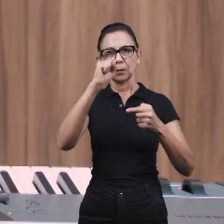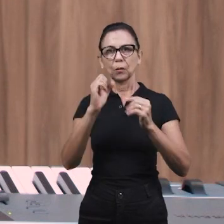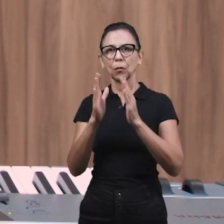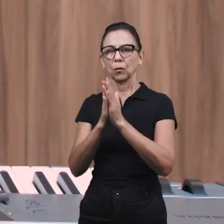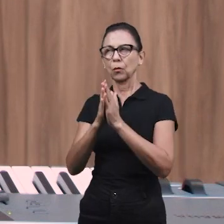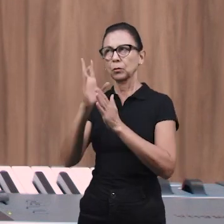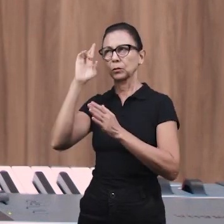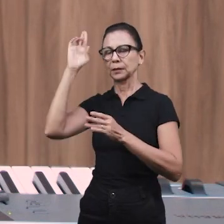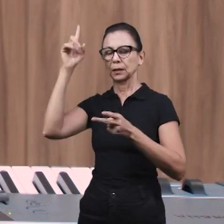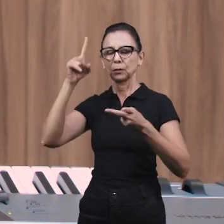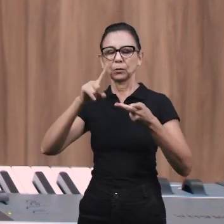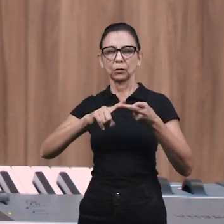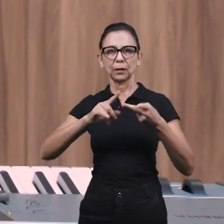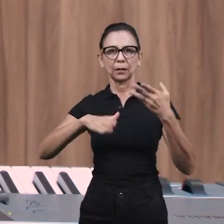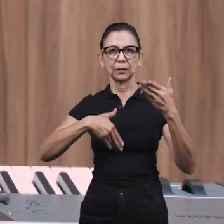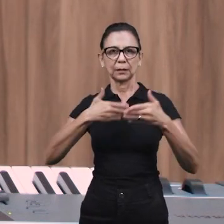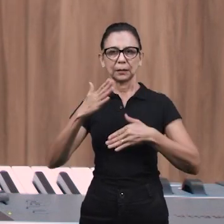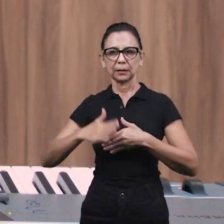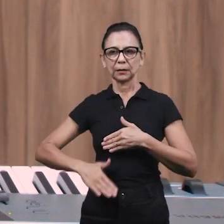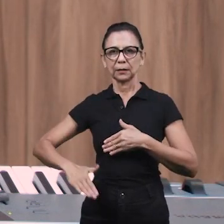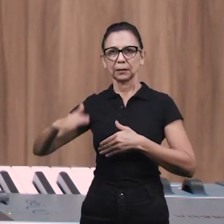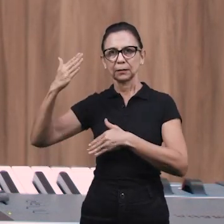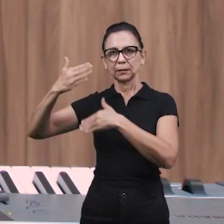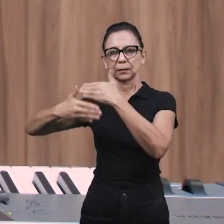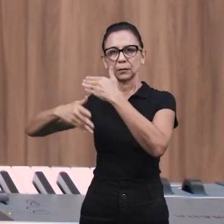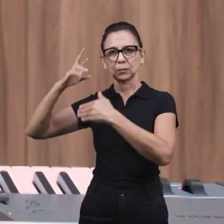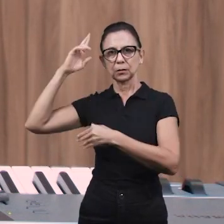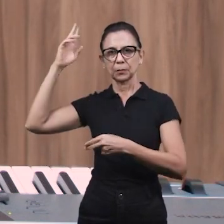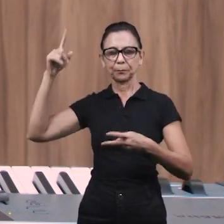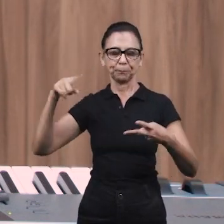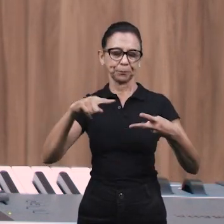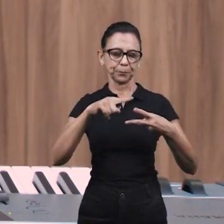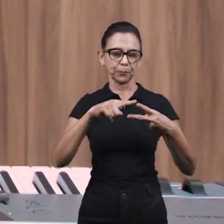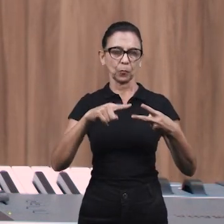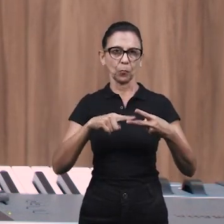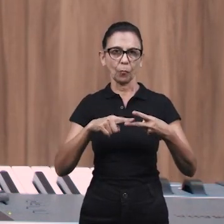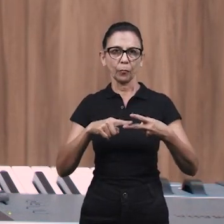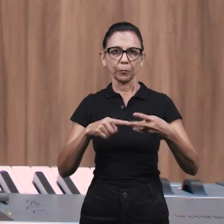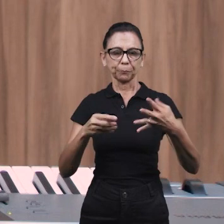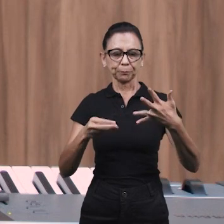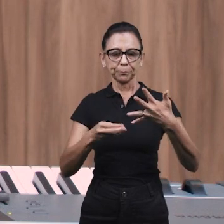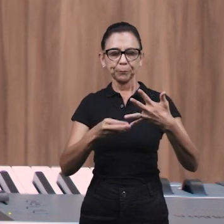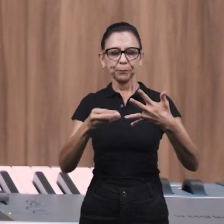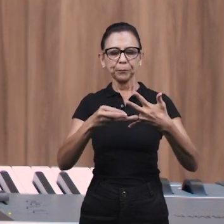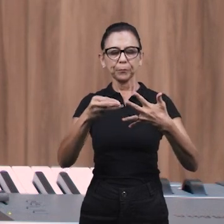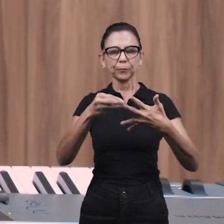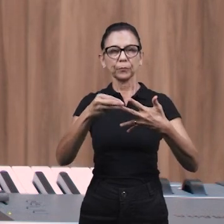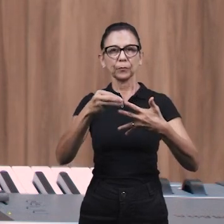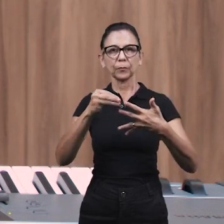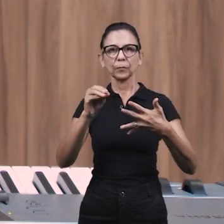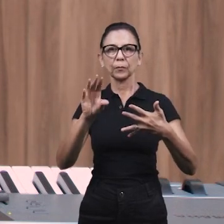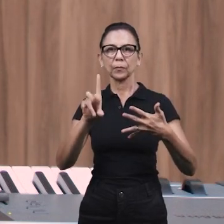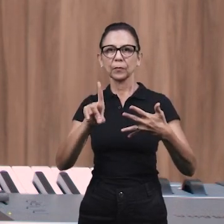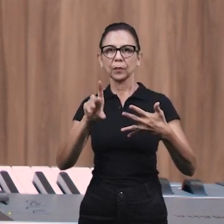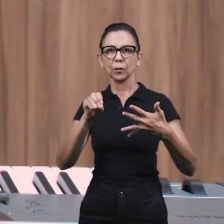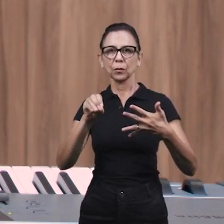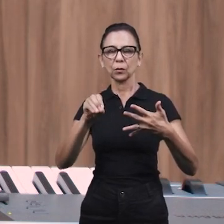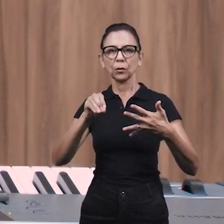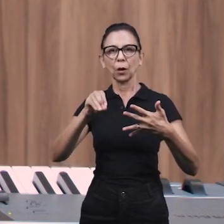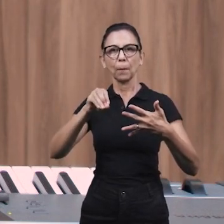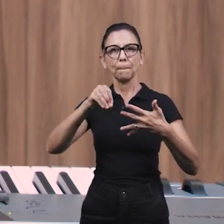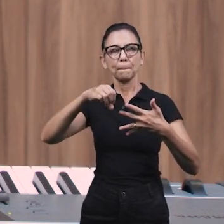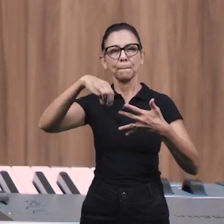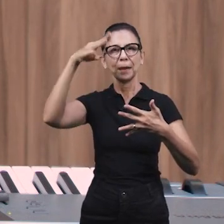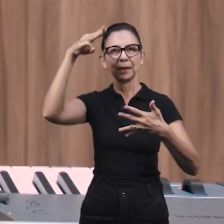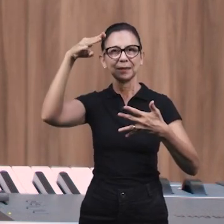é crescer com o meu Senhor. Esses 2 louvores, eles são da escala de Dó maior, que é aquela escala que escolhe